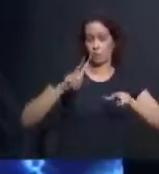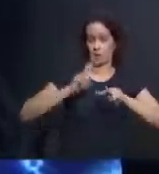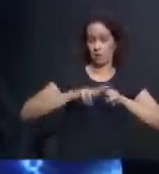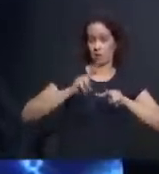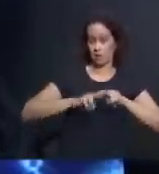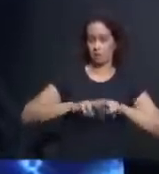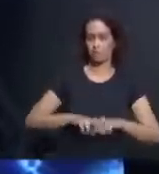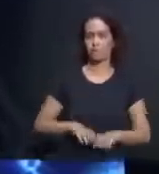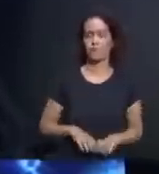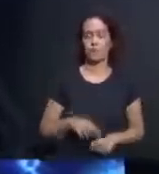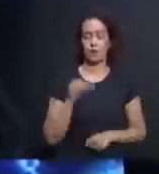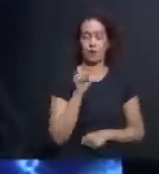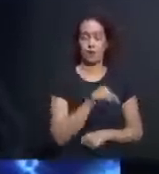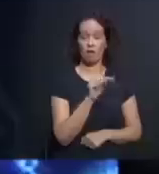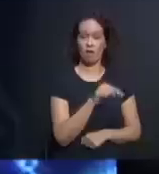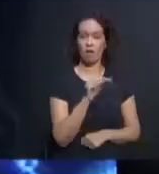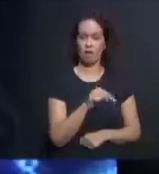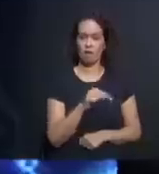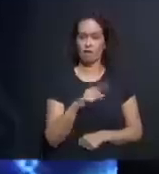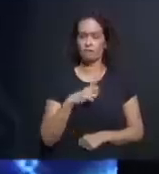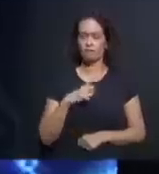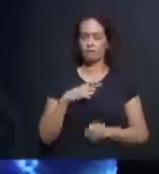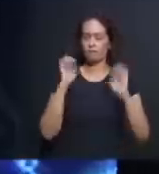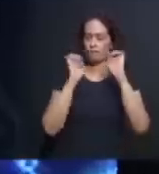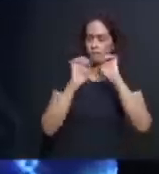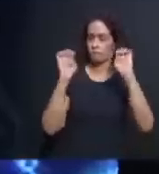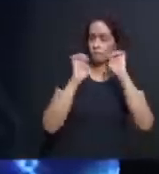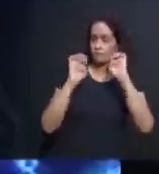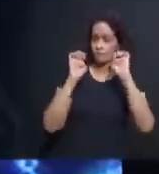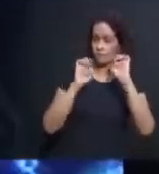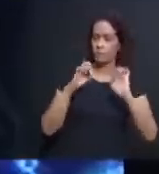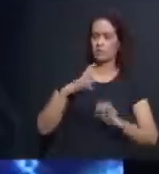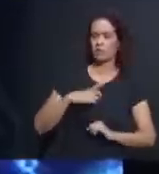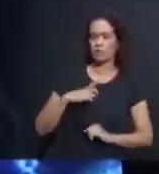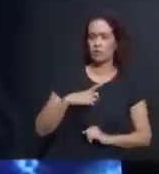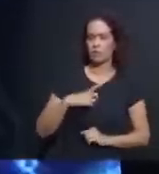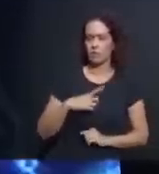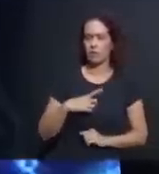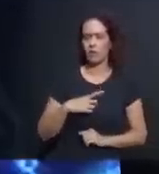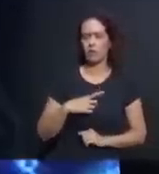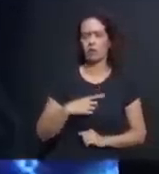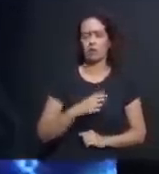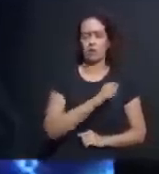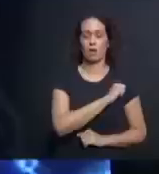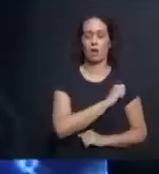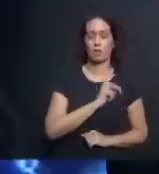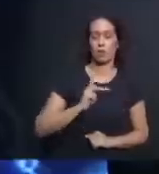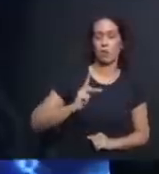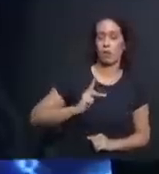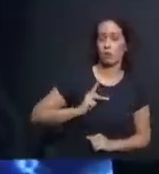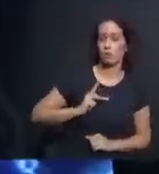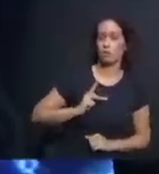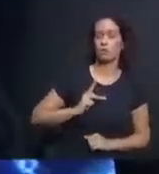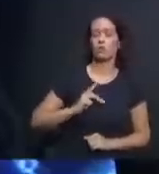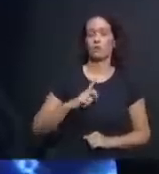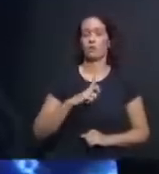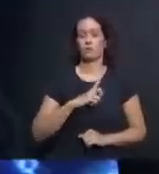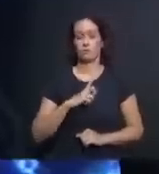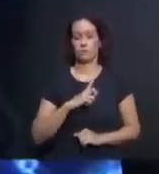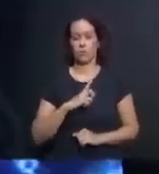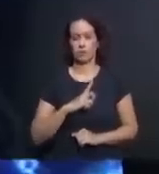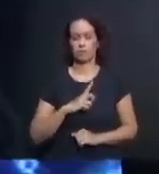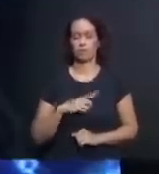você entender que existem apóstolos Paulos no nosso dia. Para você entender que tem Capitão América pegando escudo e martelo hoje em dia. Esse moço